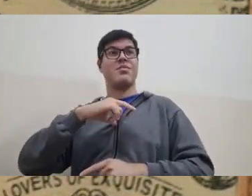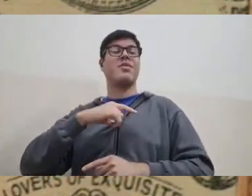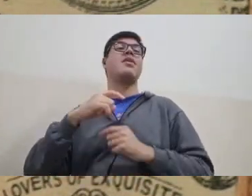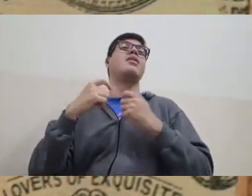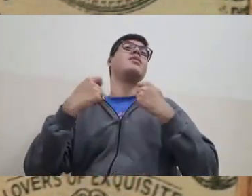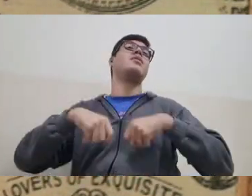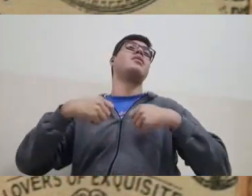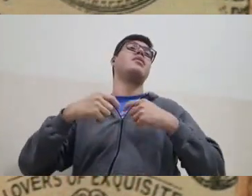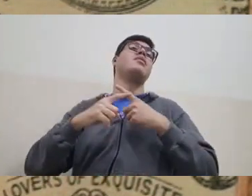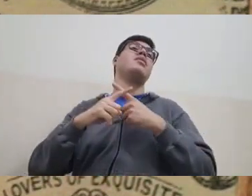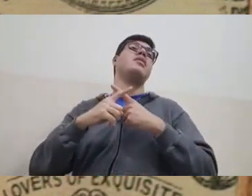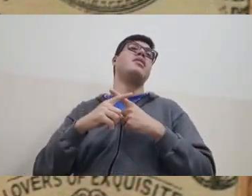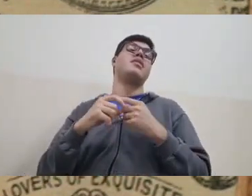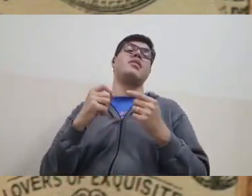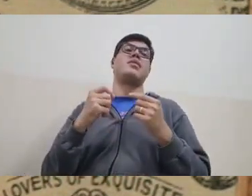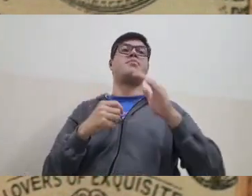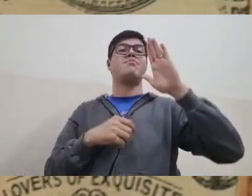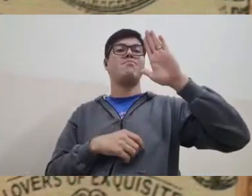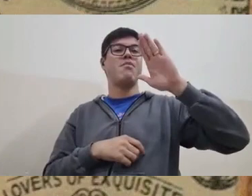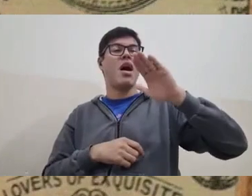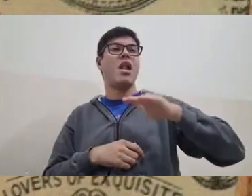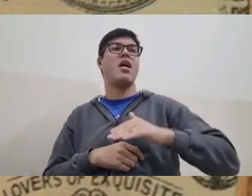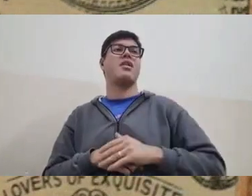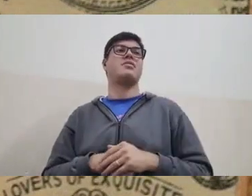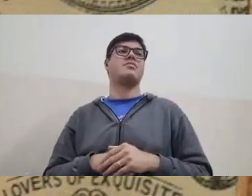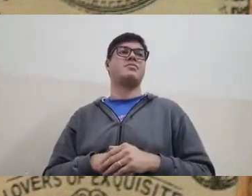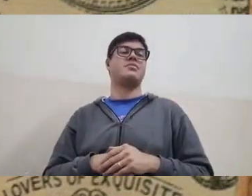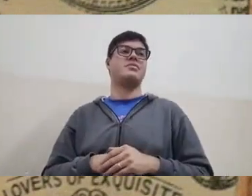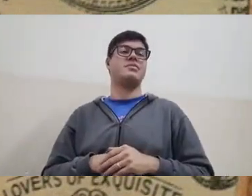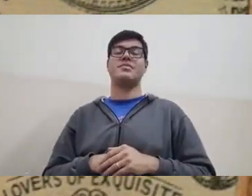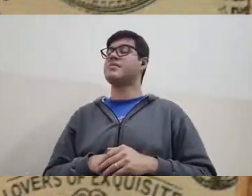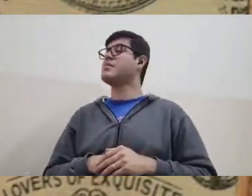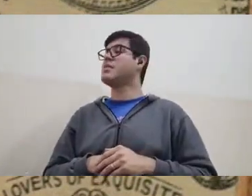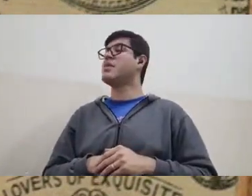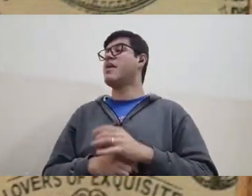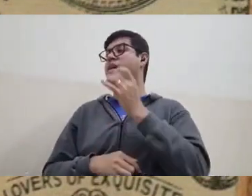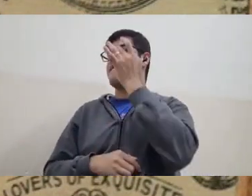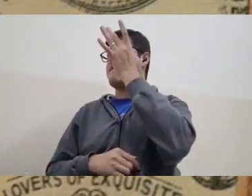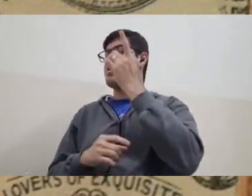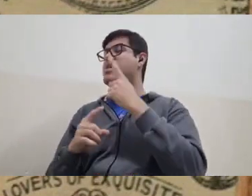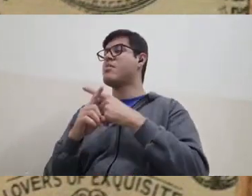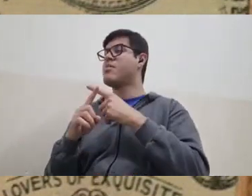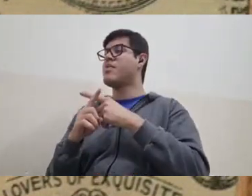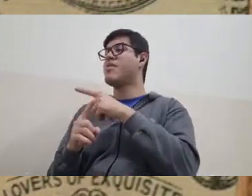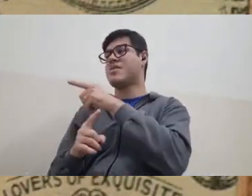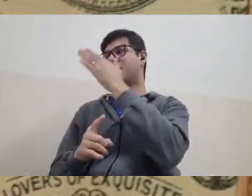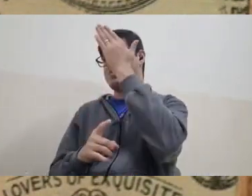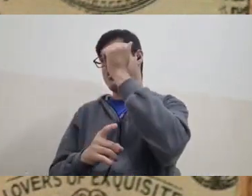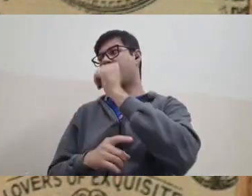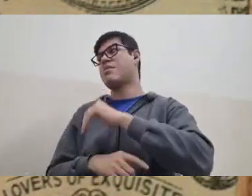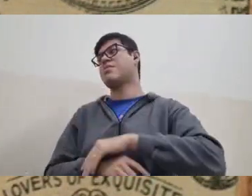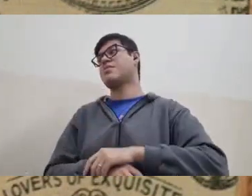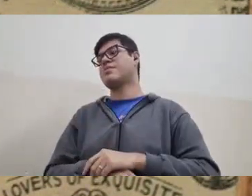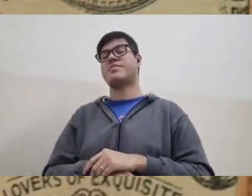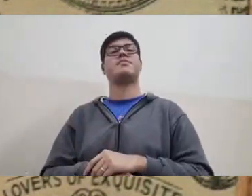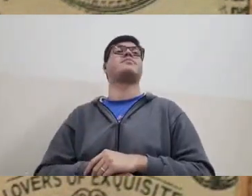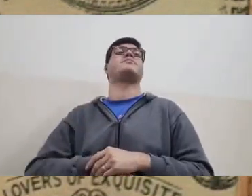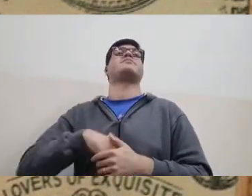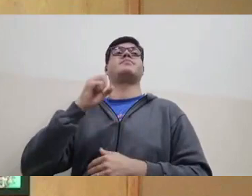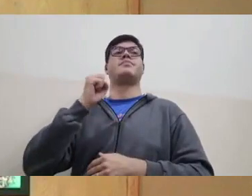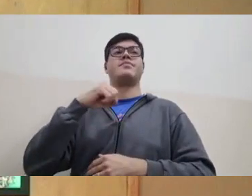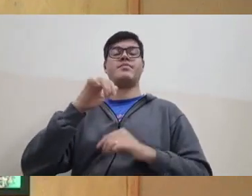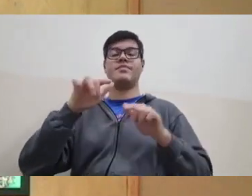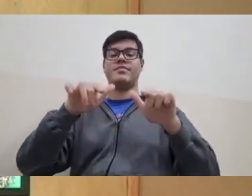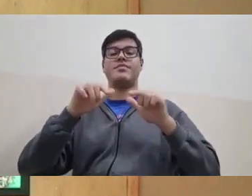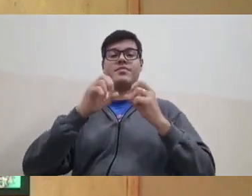preso a gente tem preço preço barato depois você já sabe fazer né